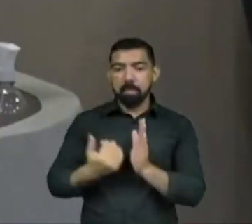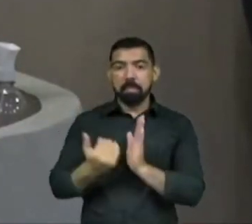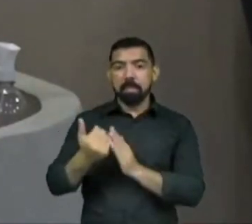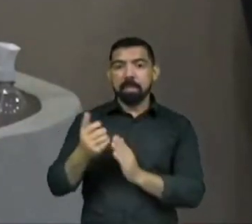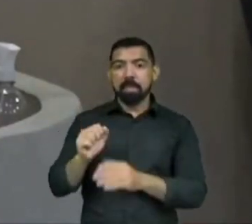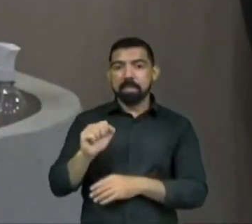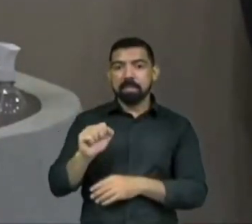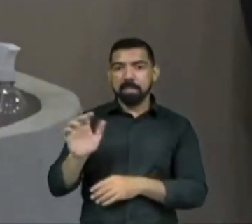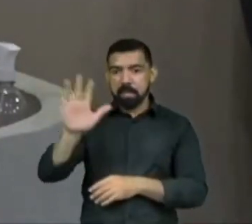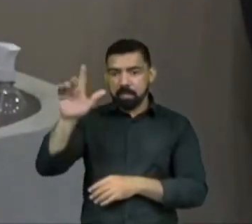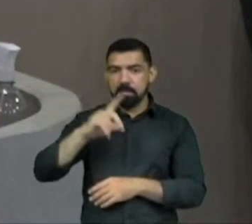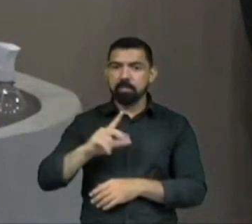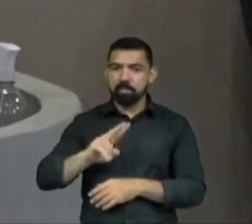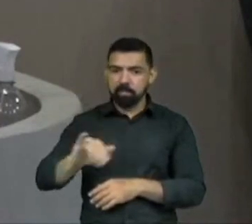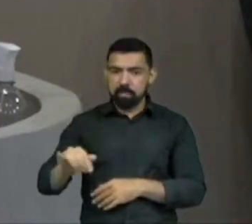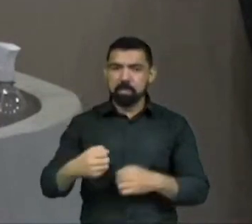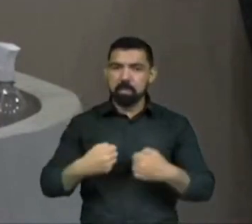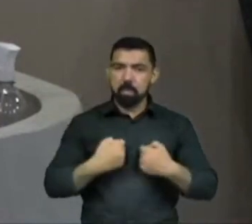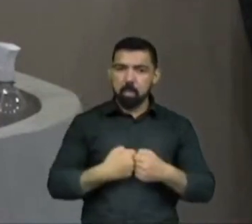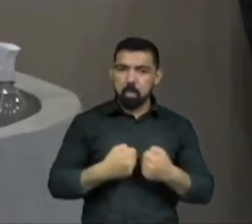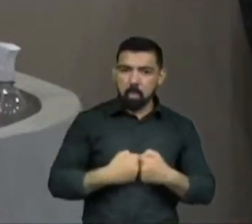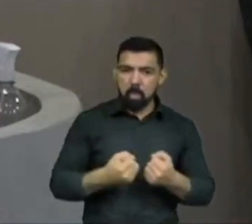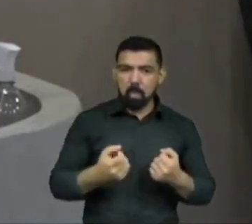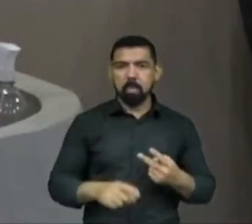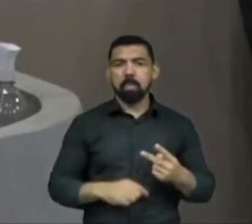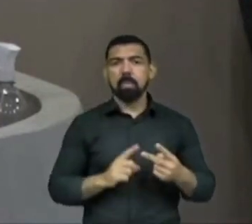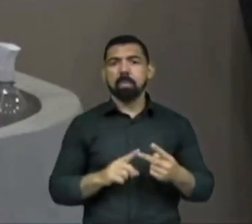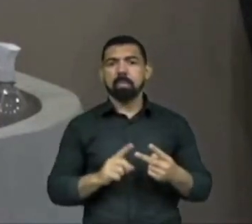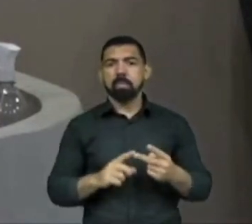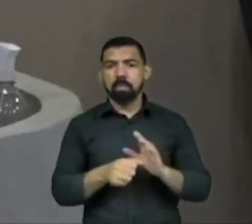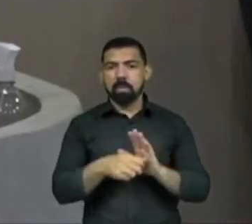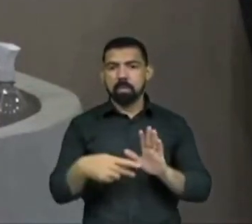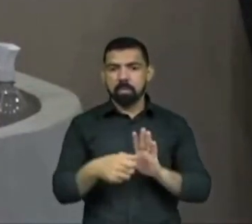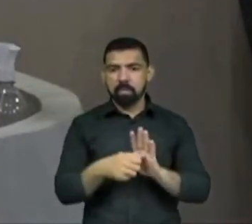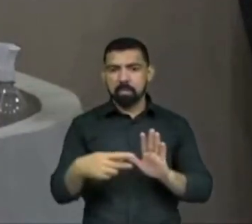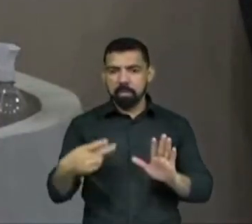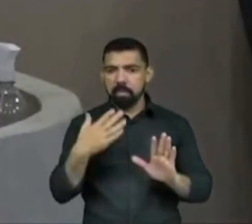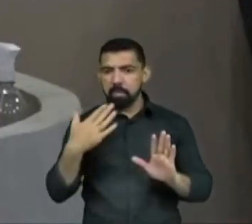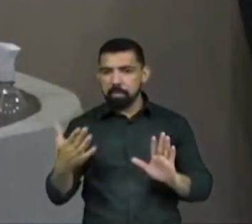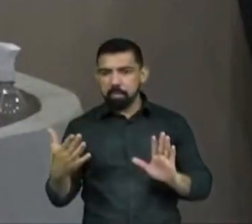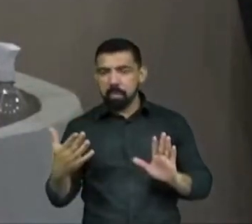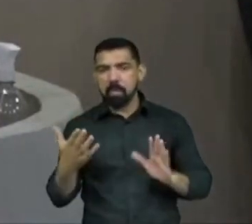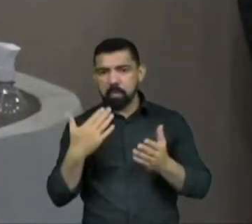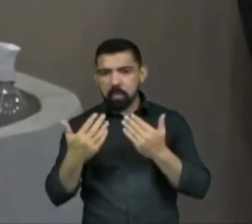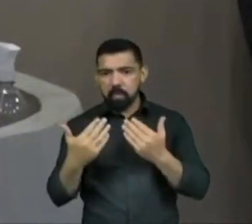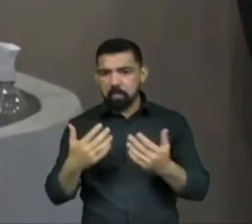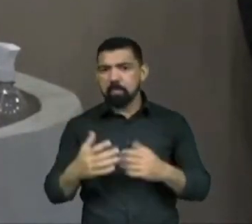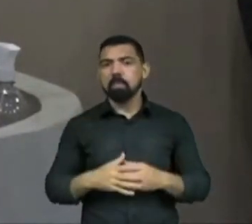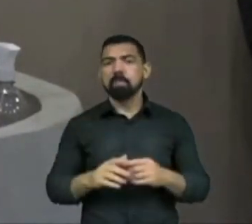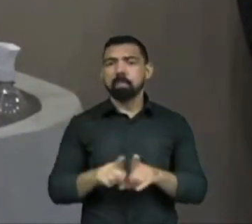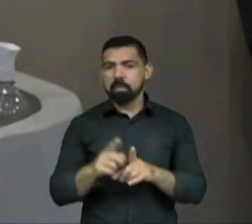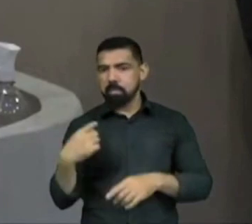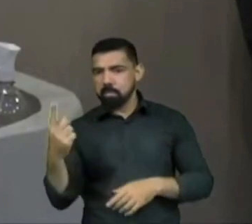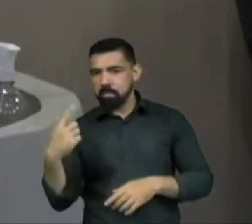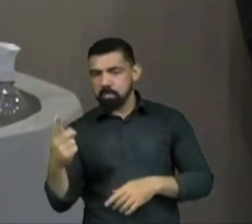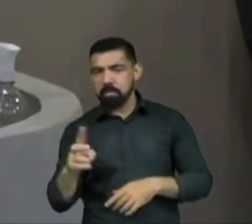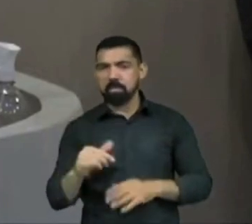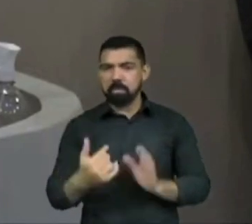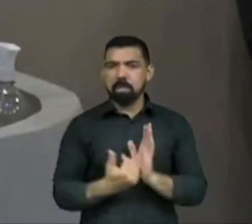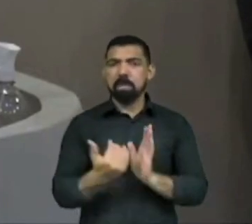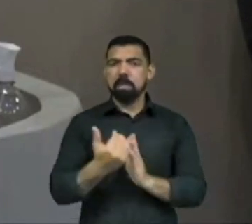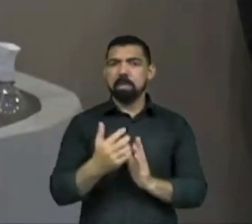Vai pagar mais caro a passagem de ônibus, o aplicativo lá para pedir comida, para se deslocar, vai ficar tudo mais